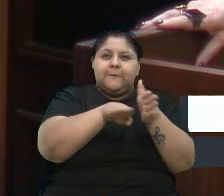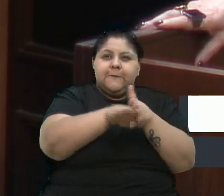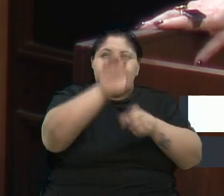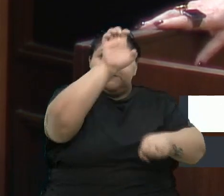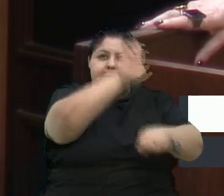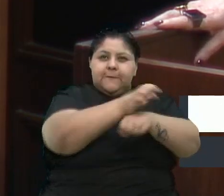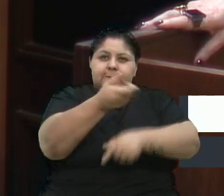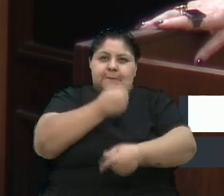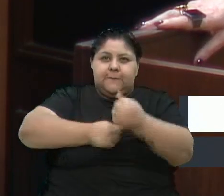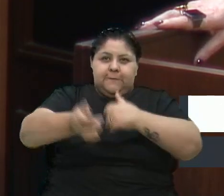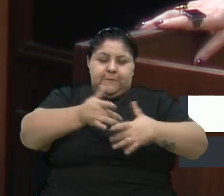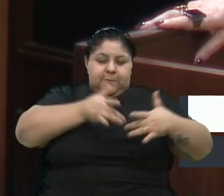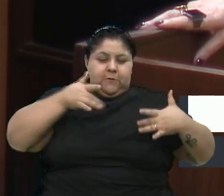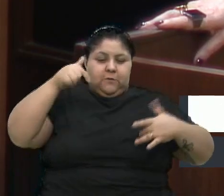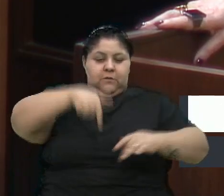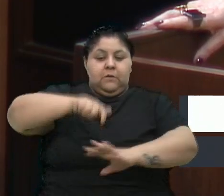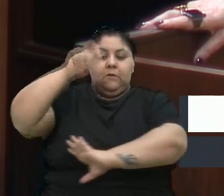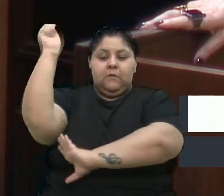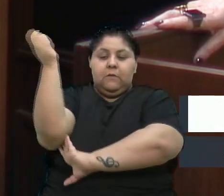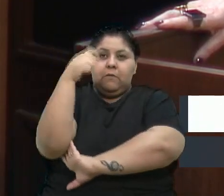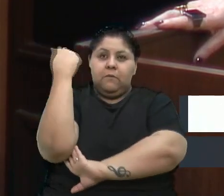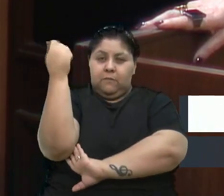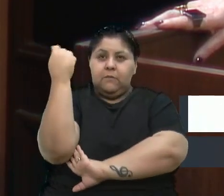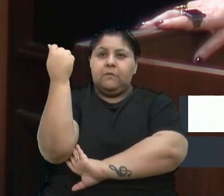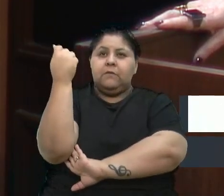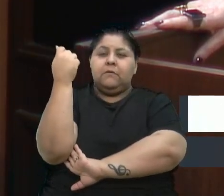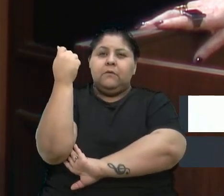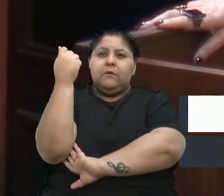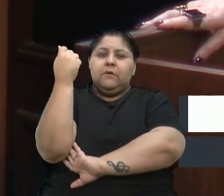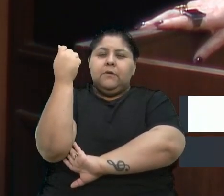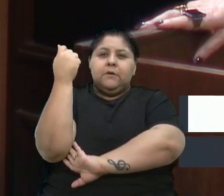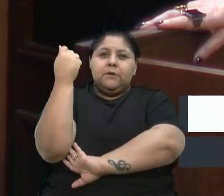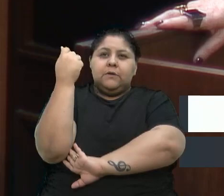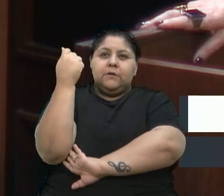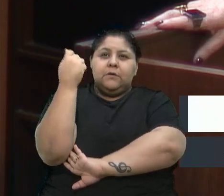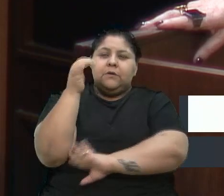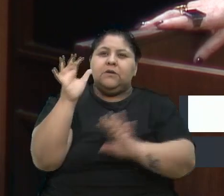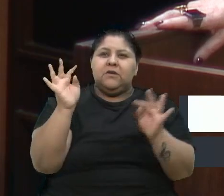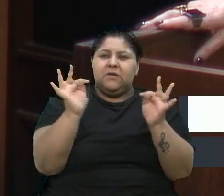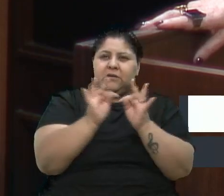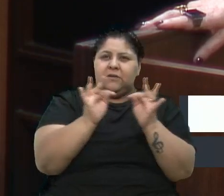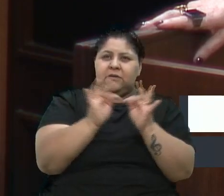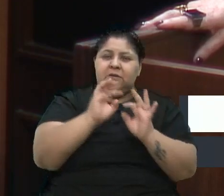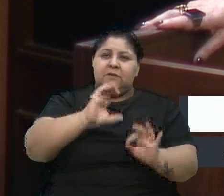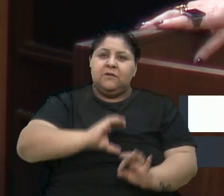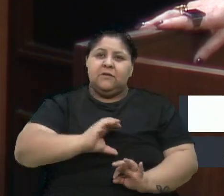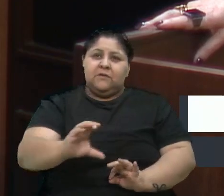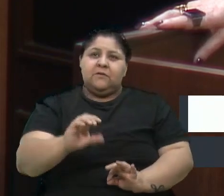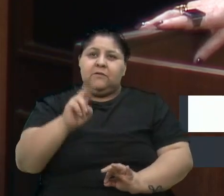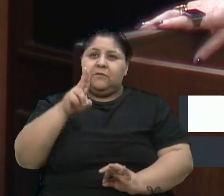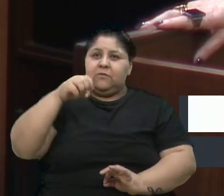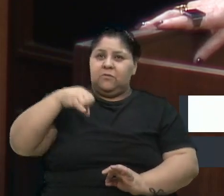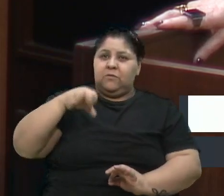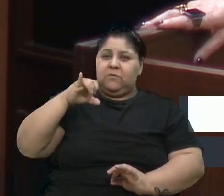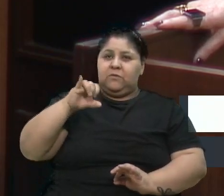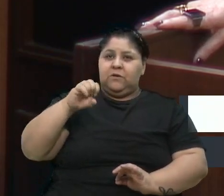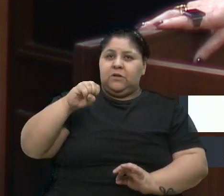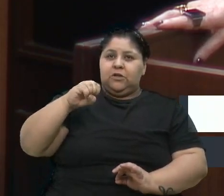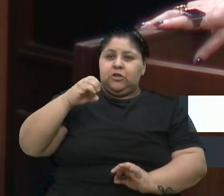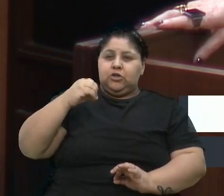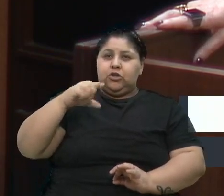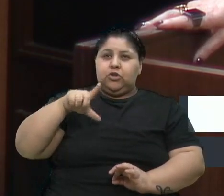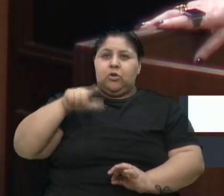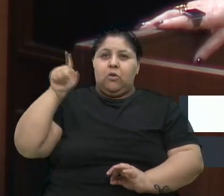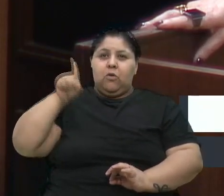Economia Solidária do Rio Grande do Sul e de um técnico, coordenador da Unisol do Paraná